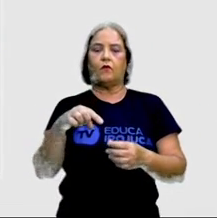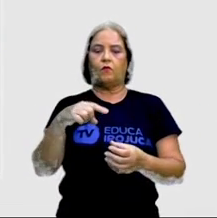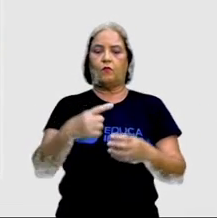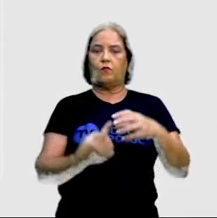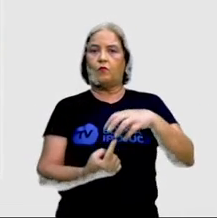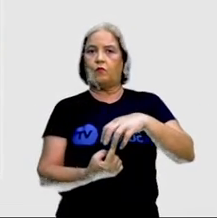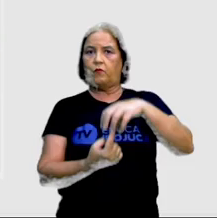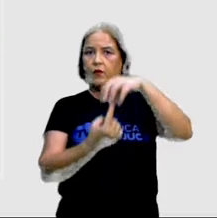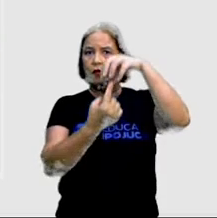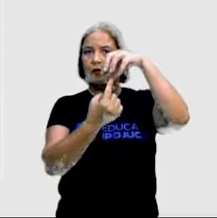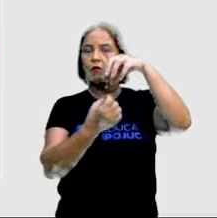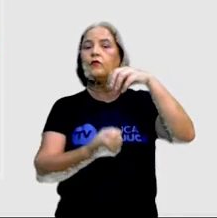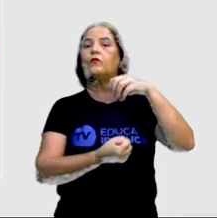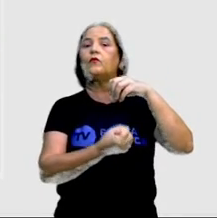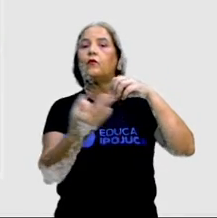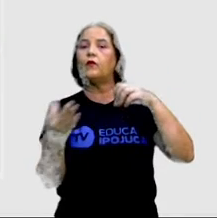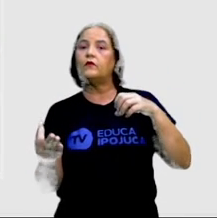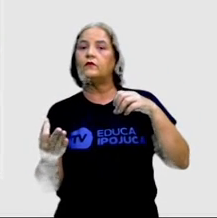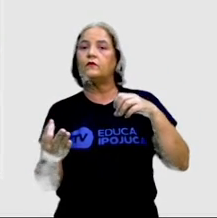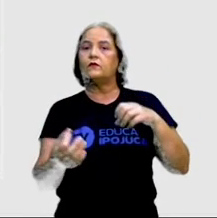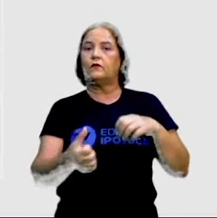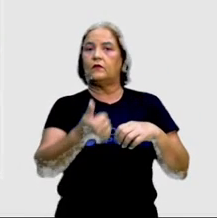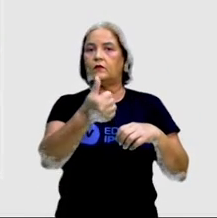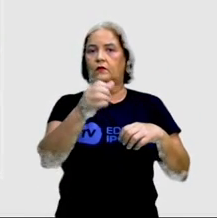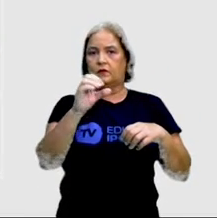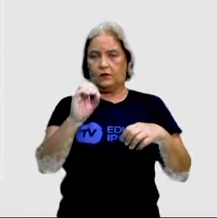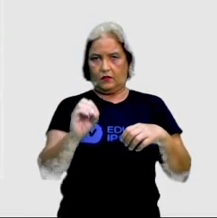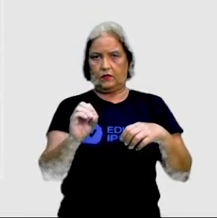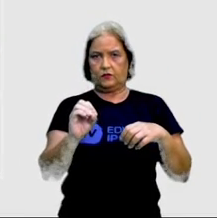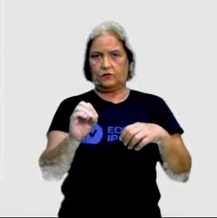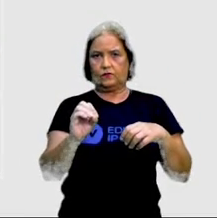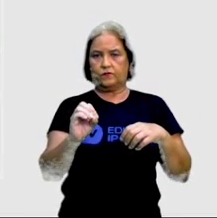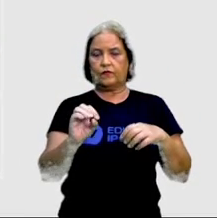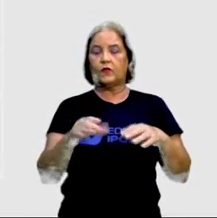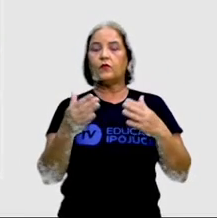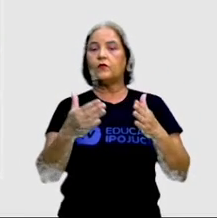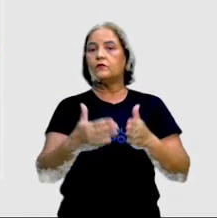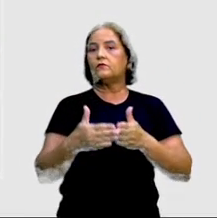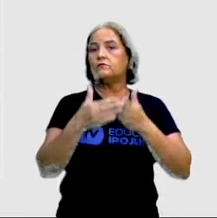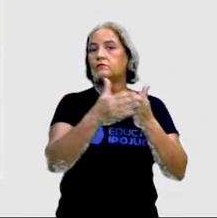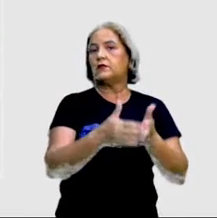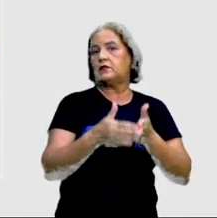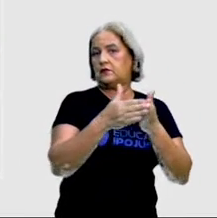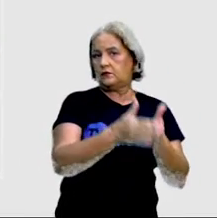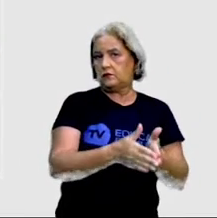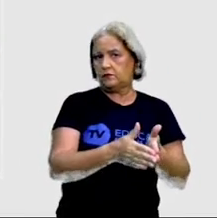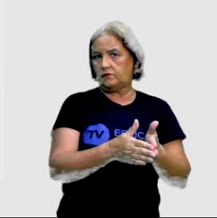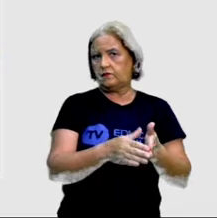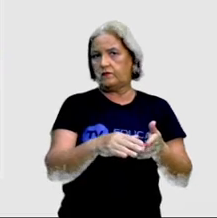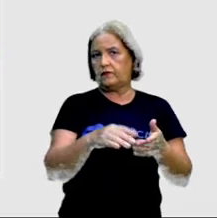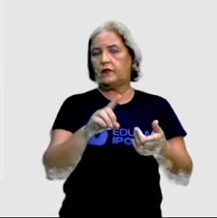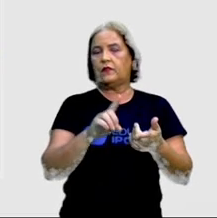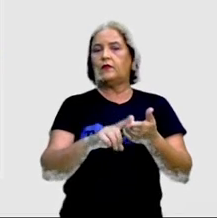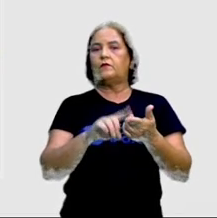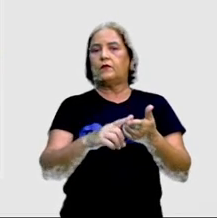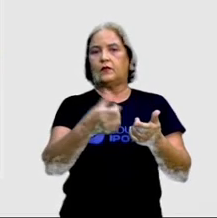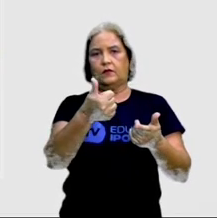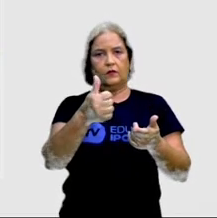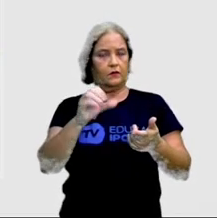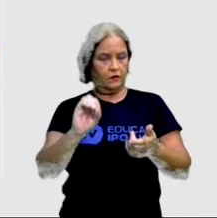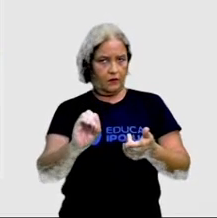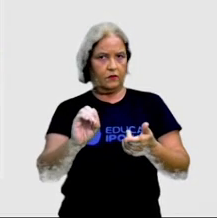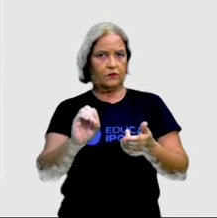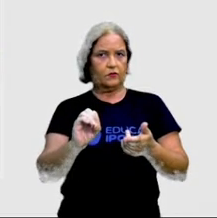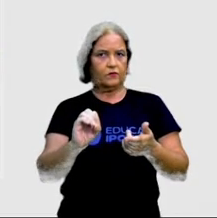nós temos quantos balões 10 balões enquanto os barquinhos nós temos também 10